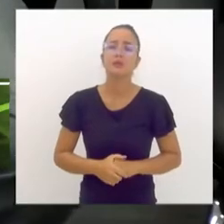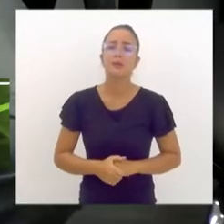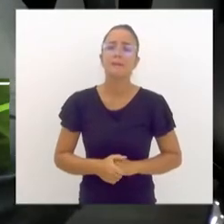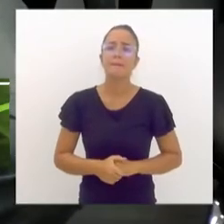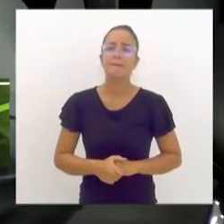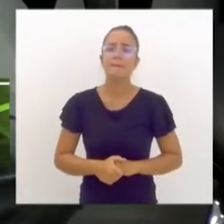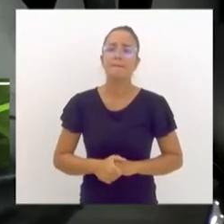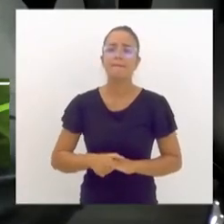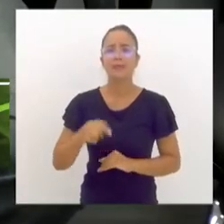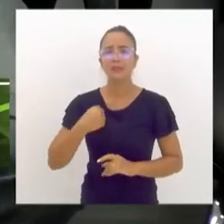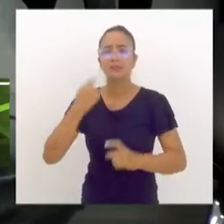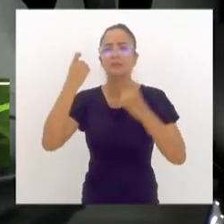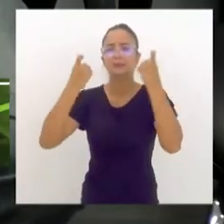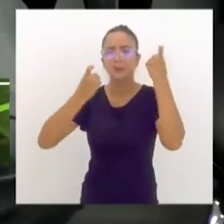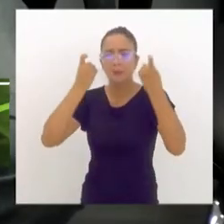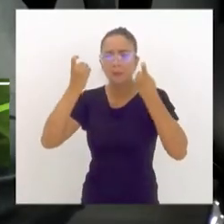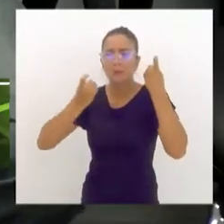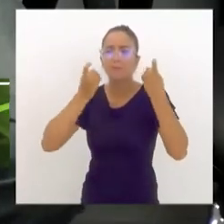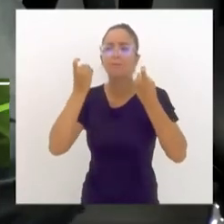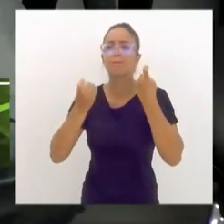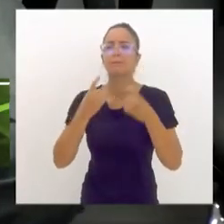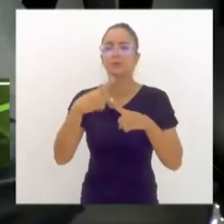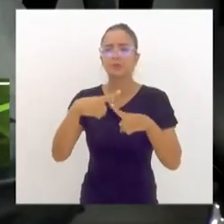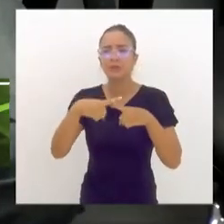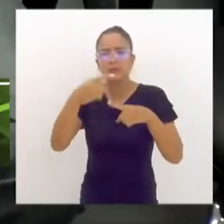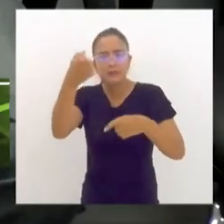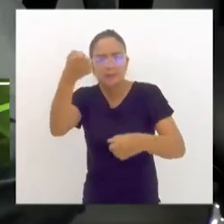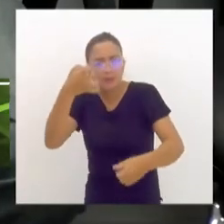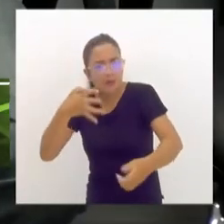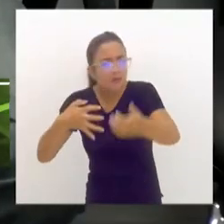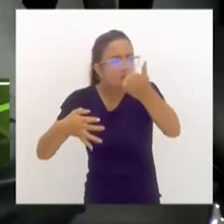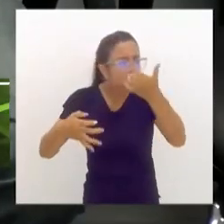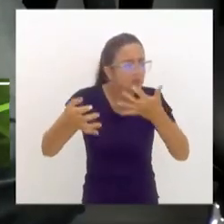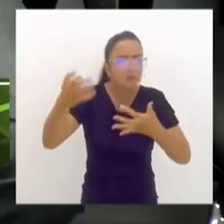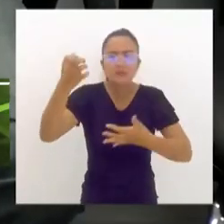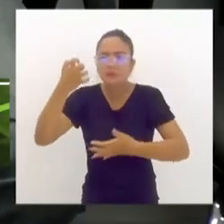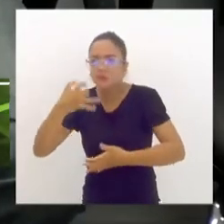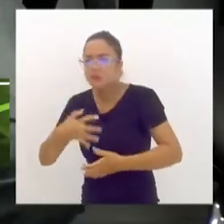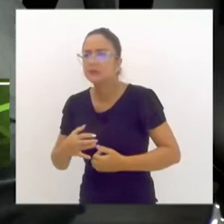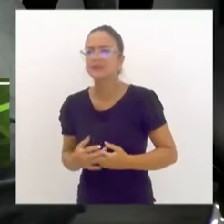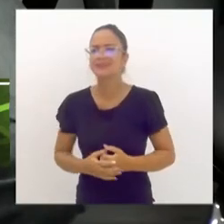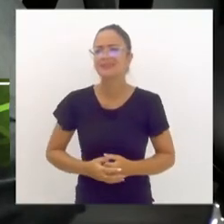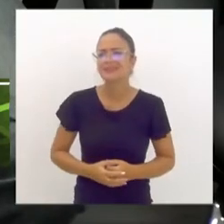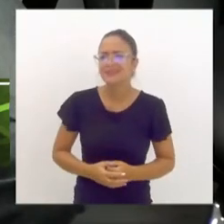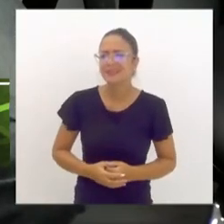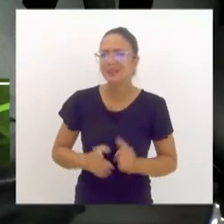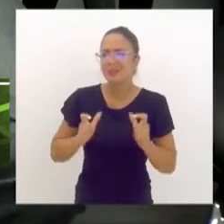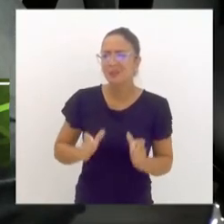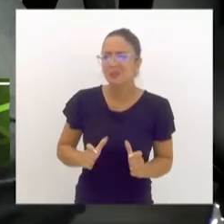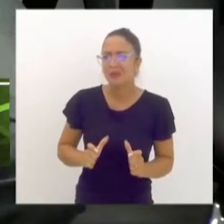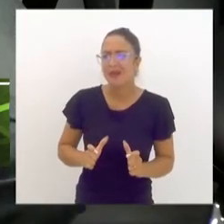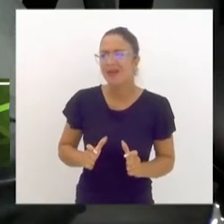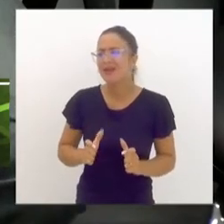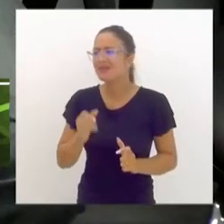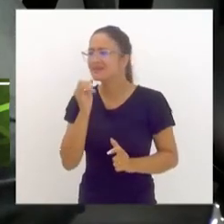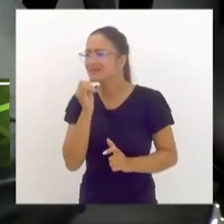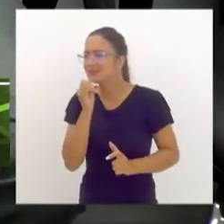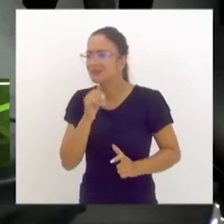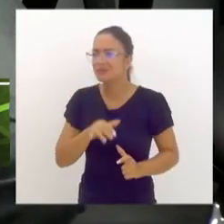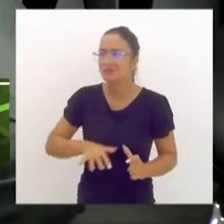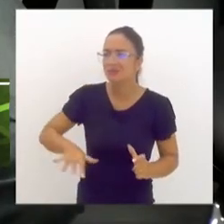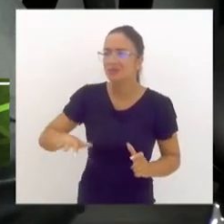com relação às falas, o espaço que não é devido a um